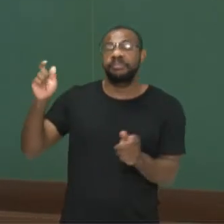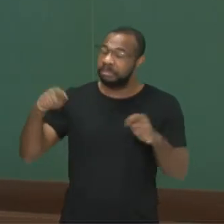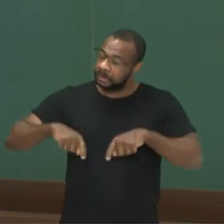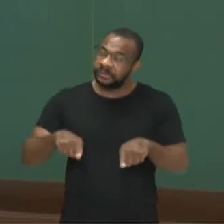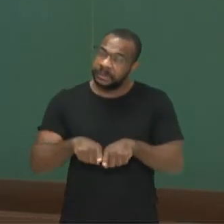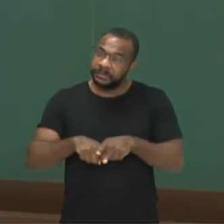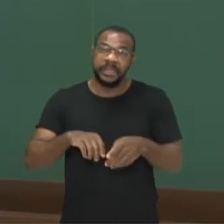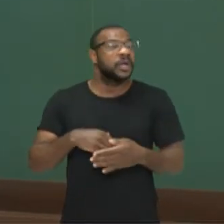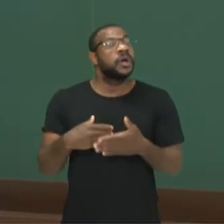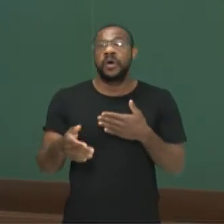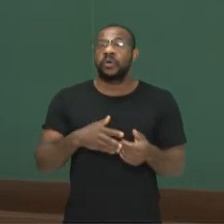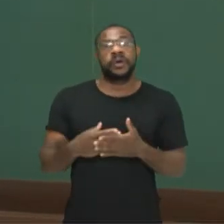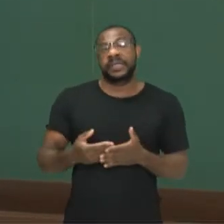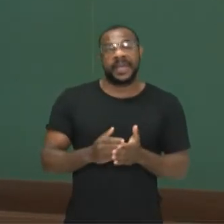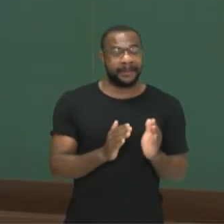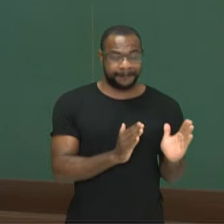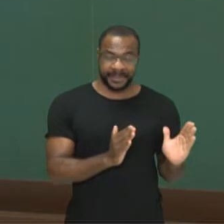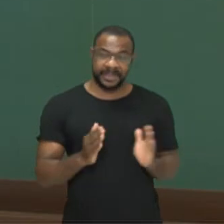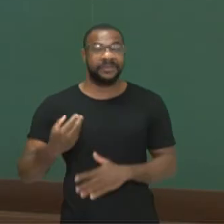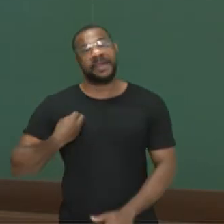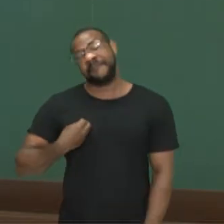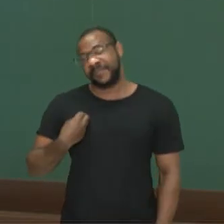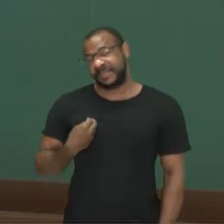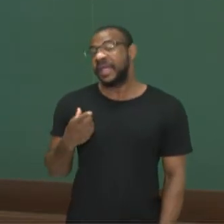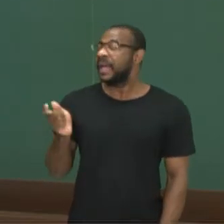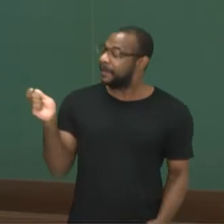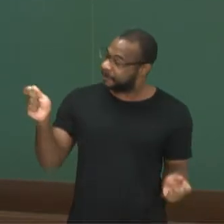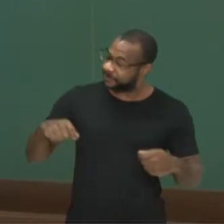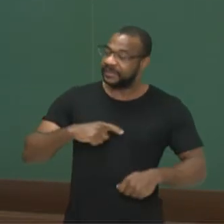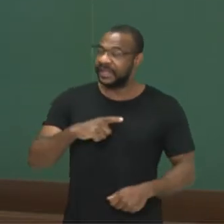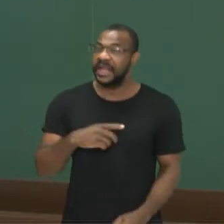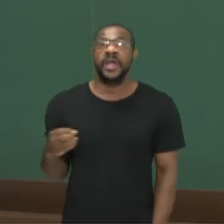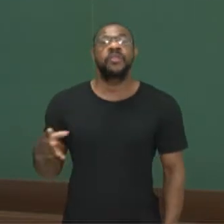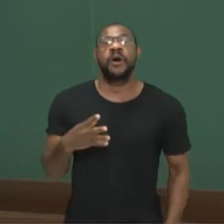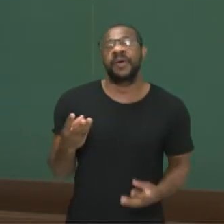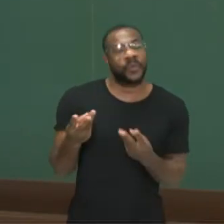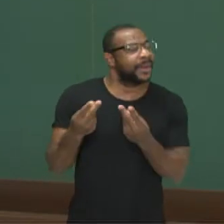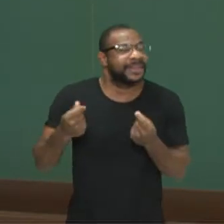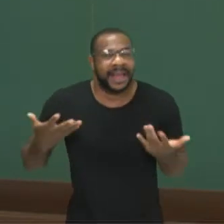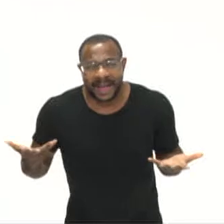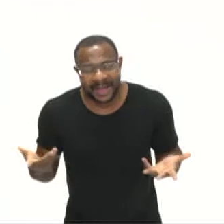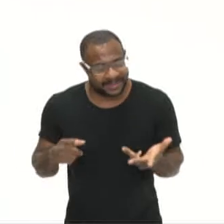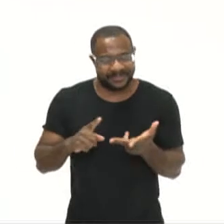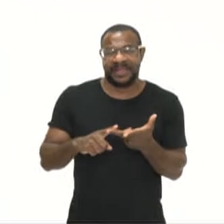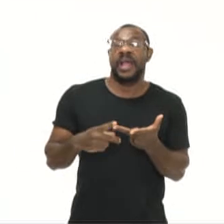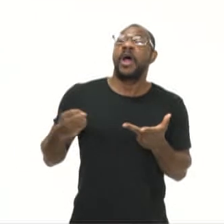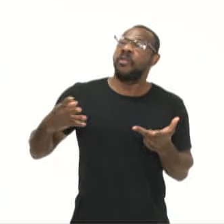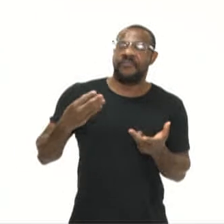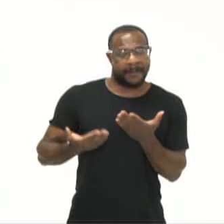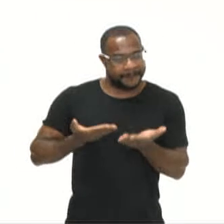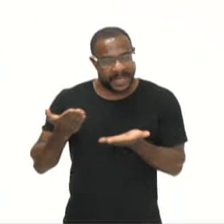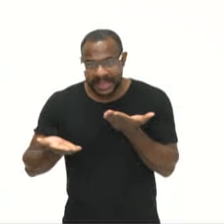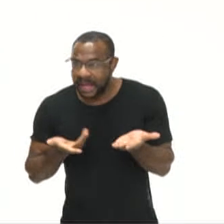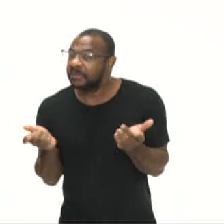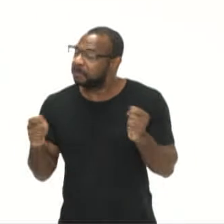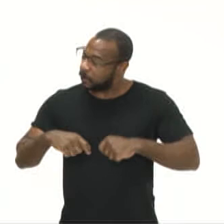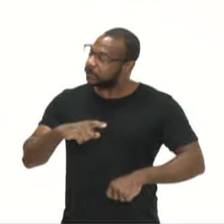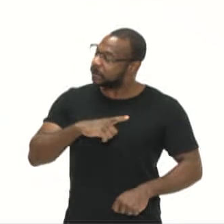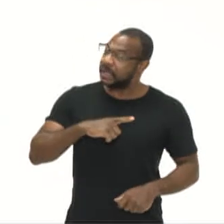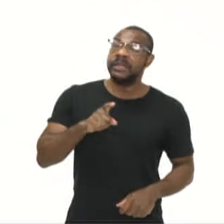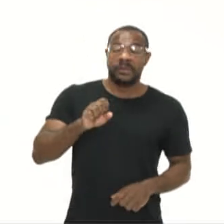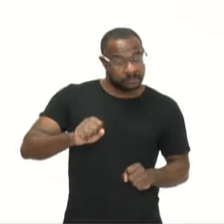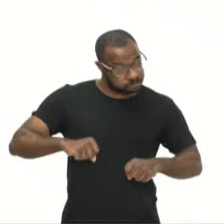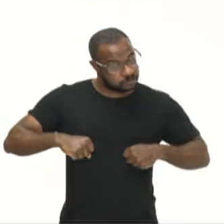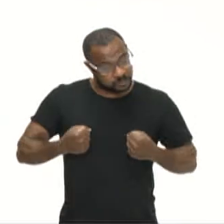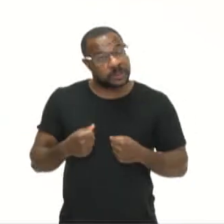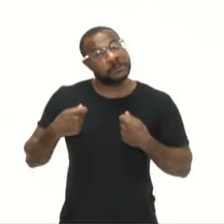qualquer fase da vida, é possível reter novas qualidades, novas habilidades, se você fizer o